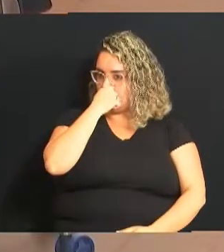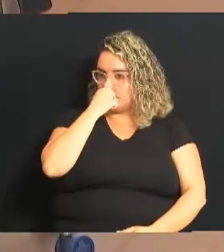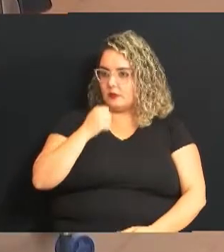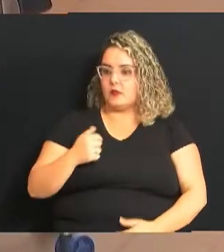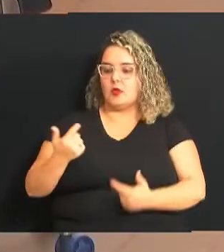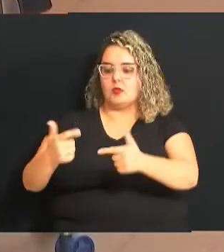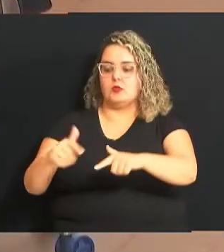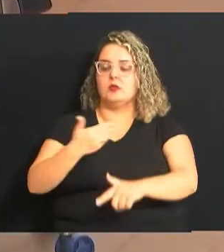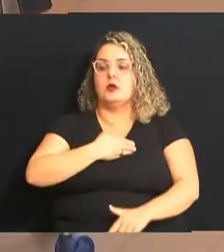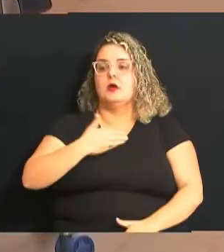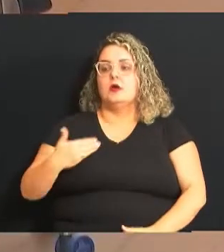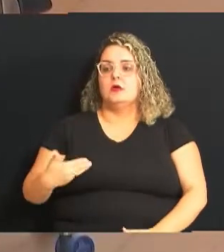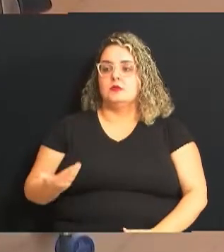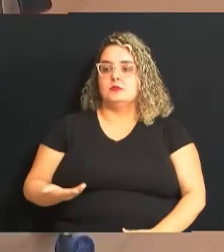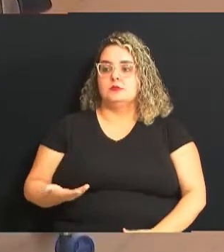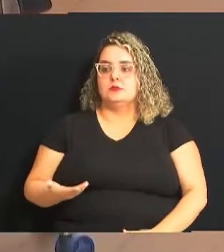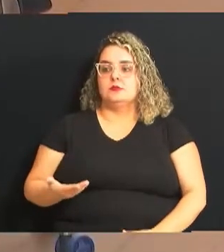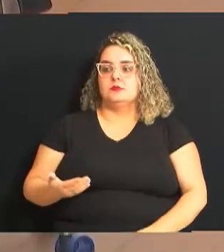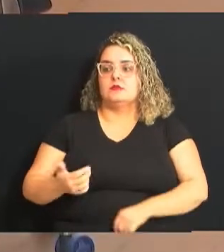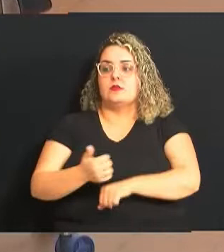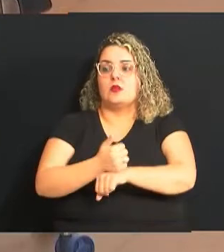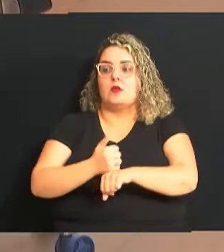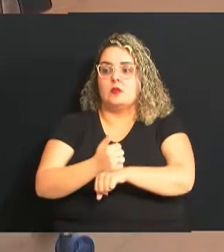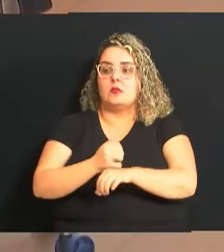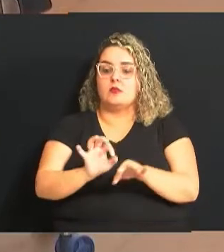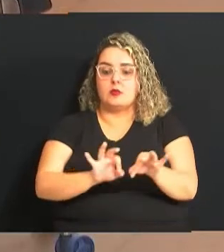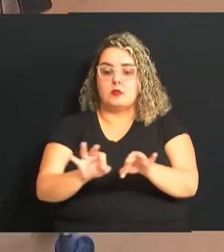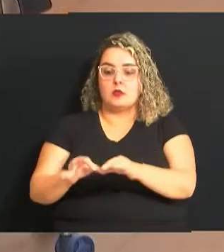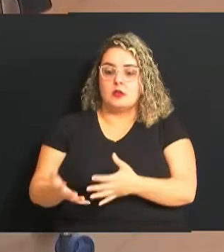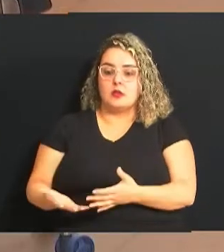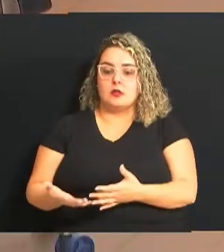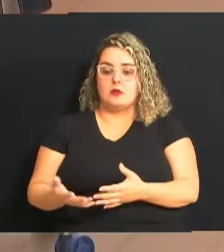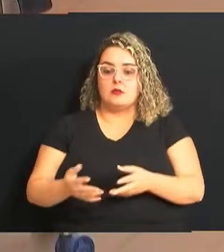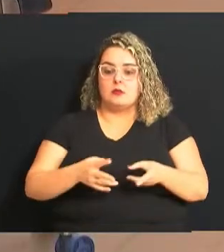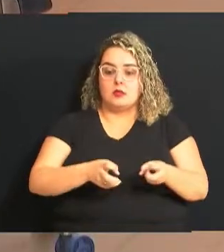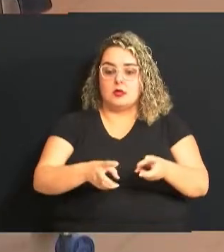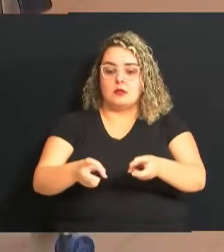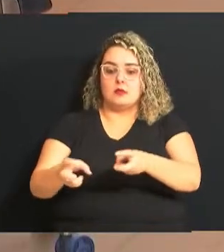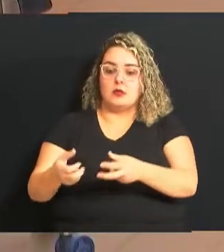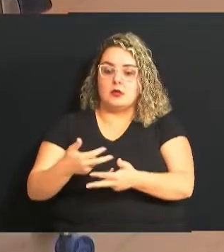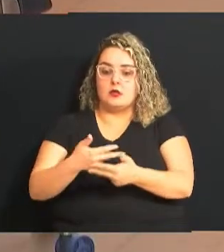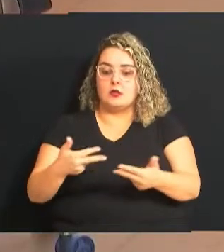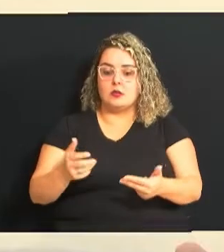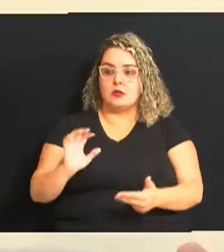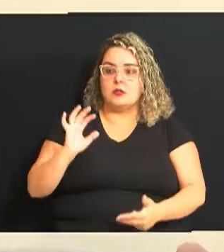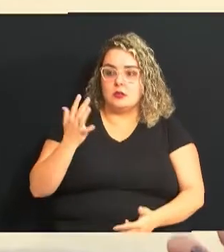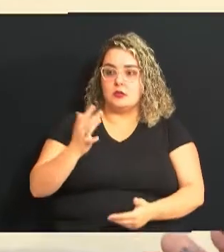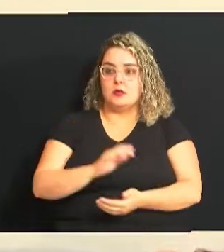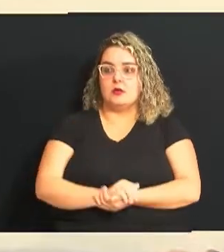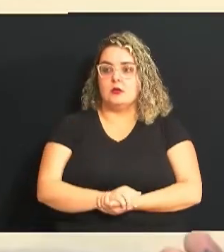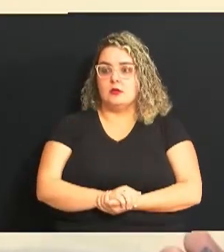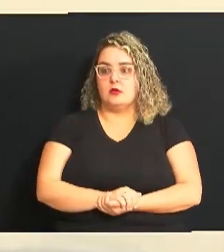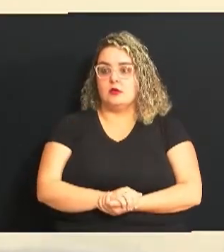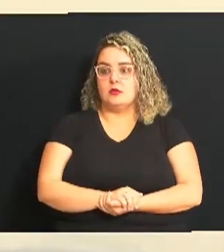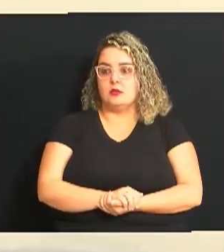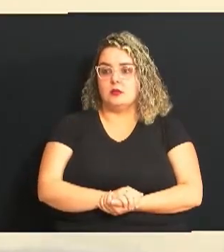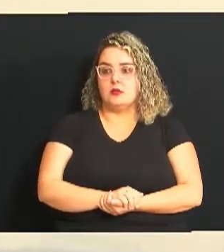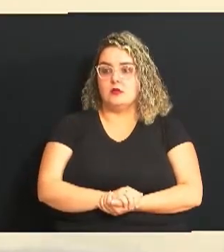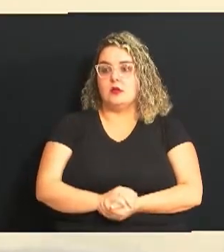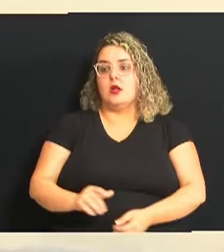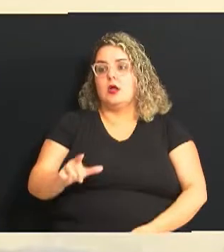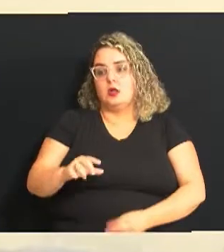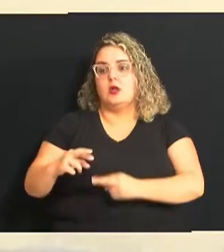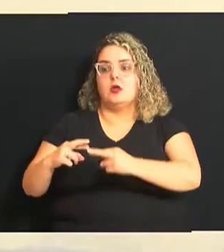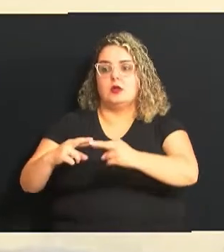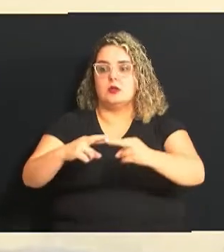público e o profissional está preparado para também perceber que alguma coisa está acontecendo? Logicamente que a rede ela